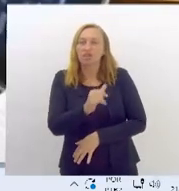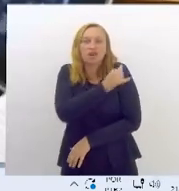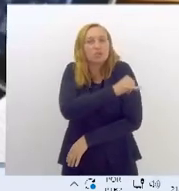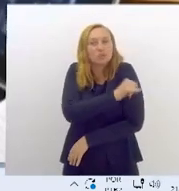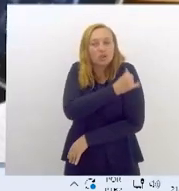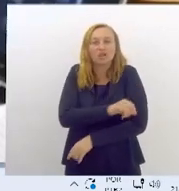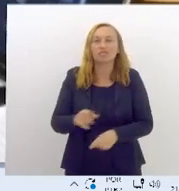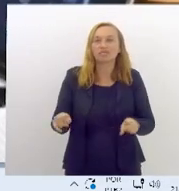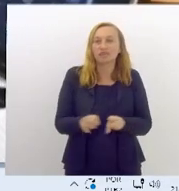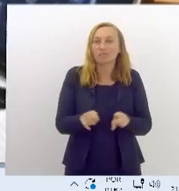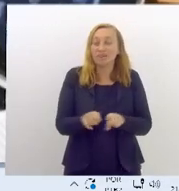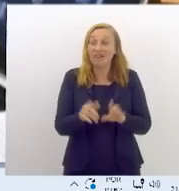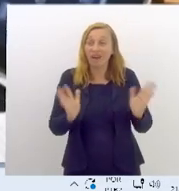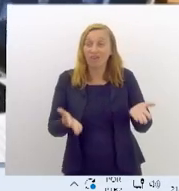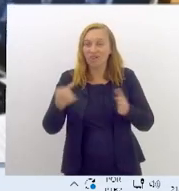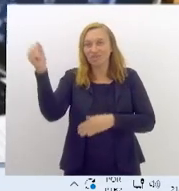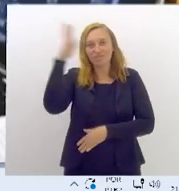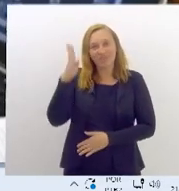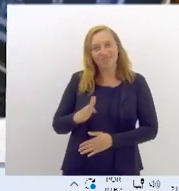e agora do Brasil